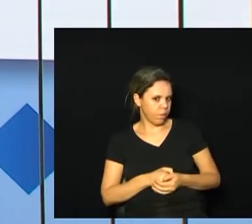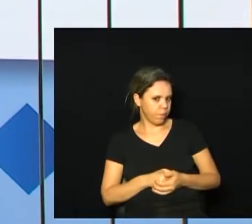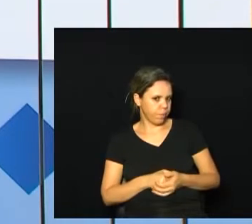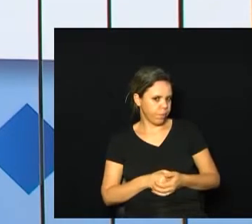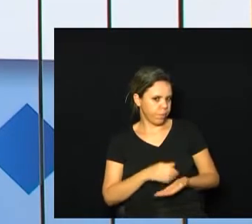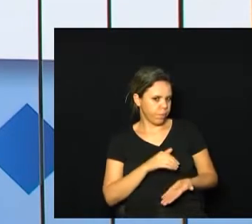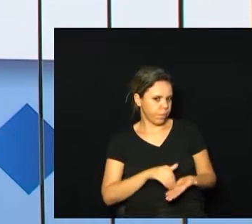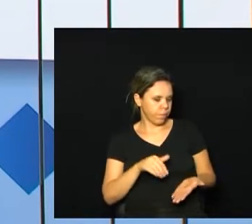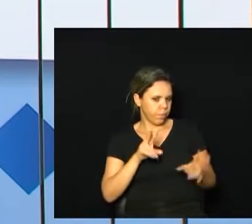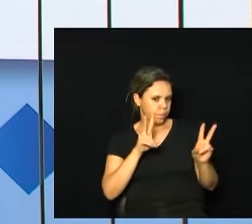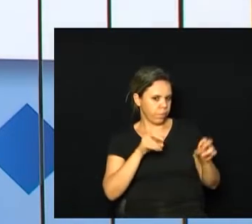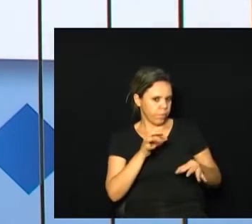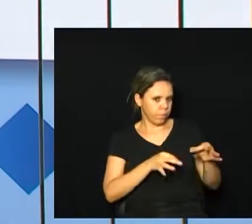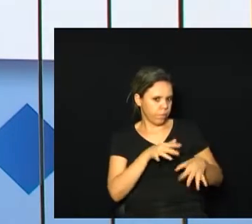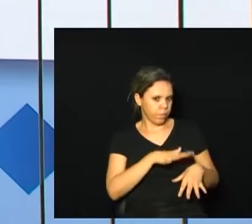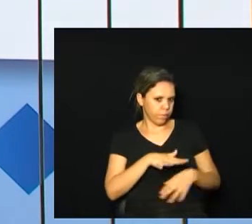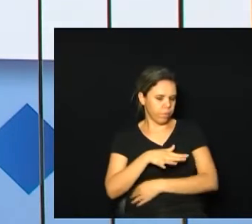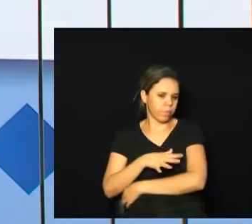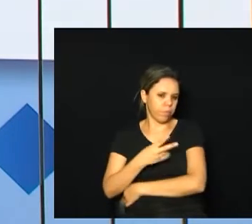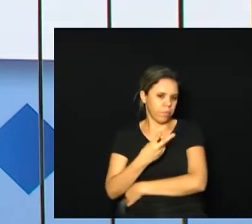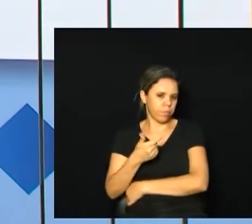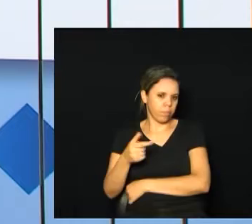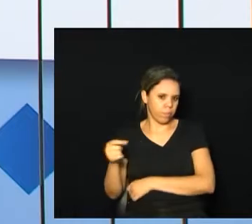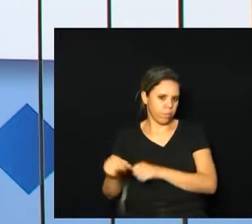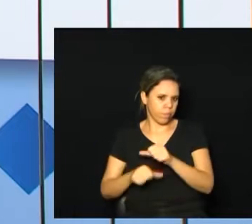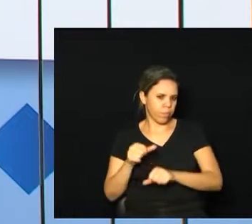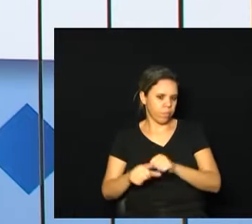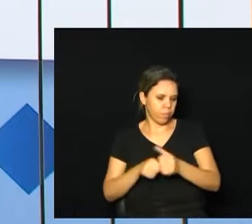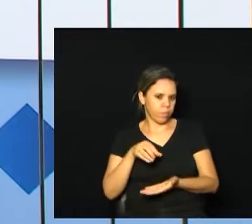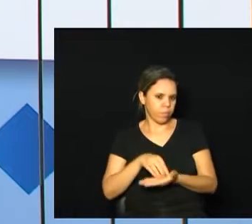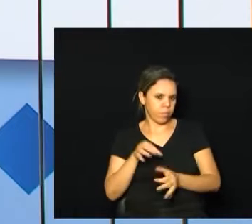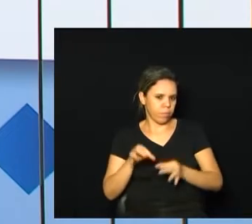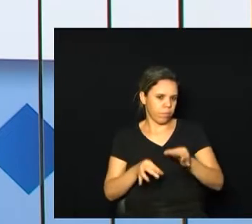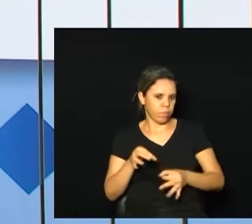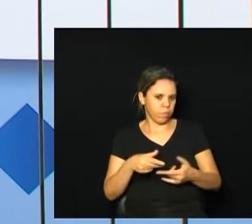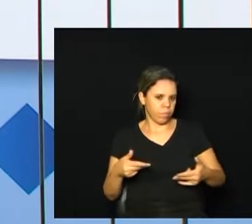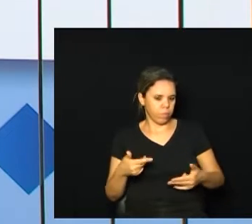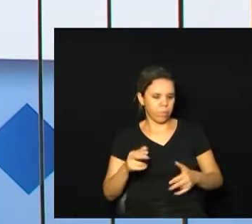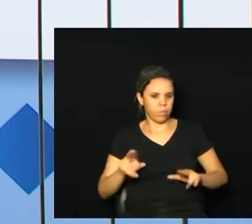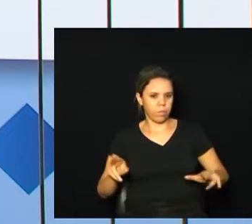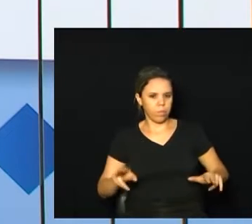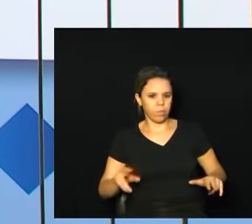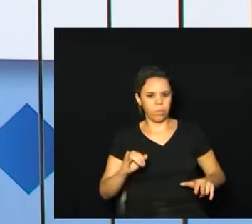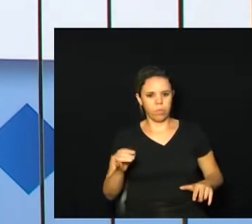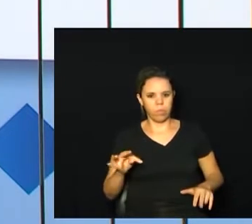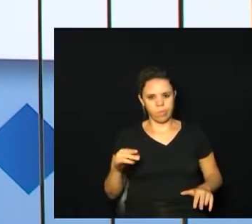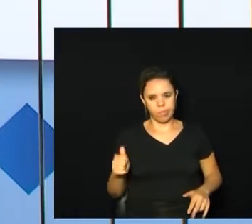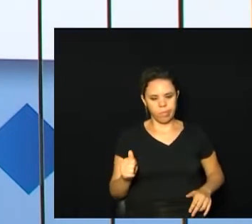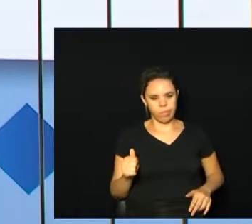chamava Secretaria de Assuntos Jurídicos. Em 2020, passou a chamar Secretaria de Justiça e também mudaram